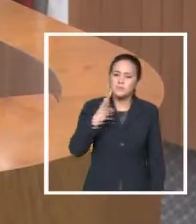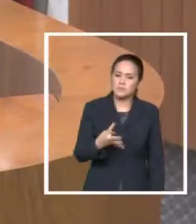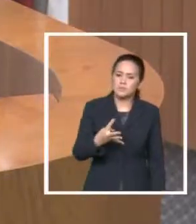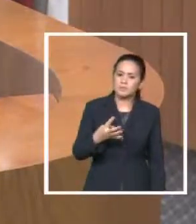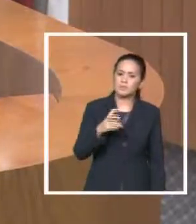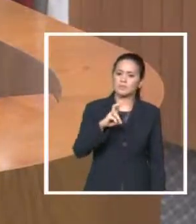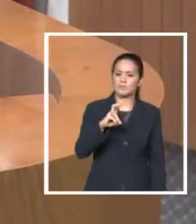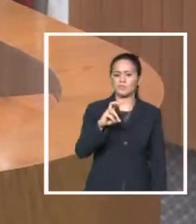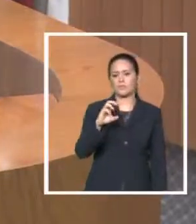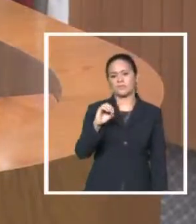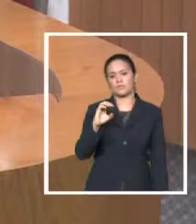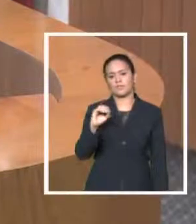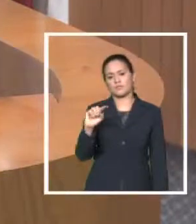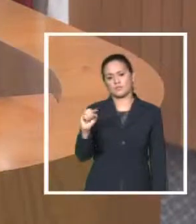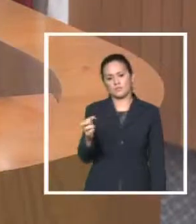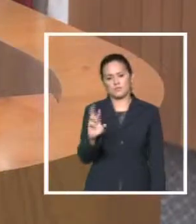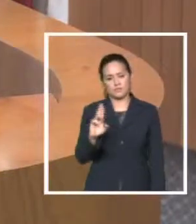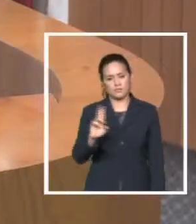R$ 4,5 milhões.